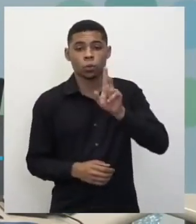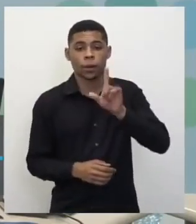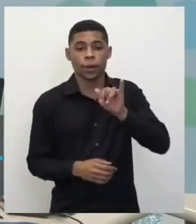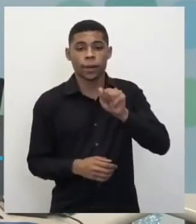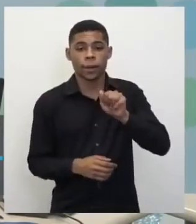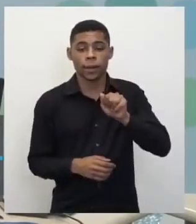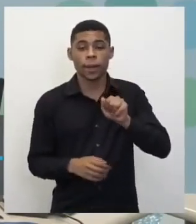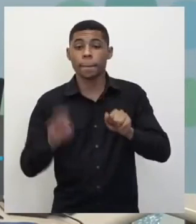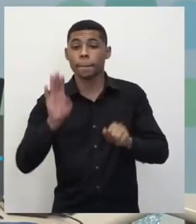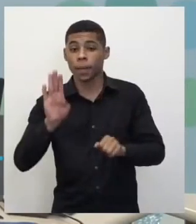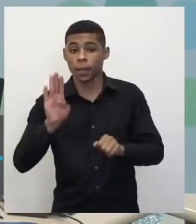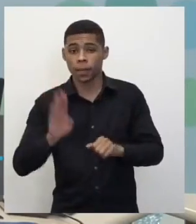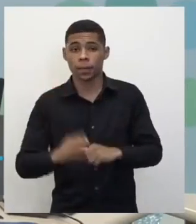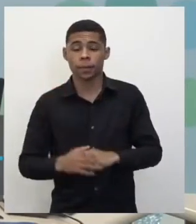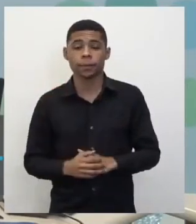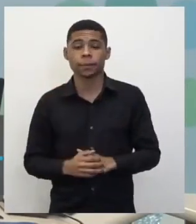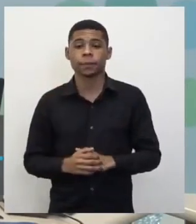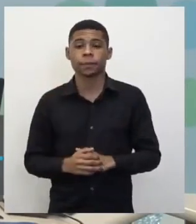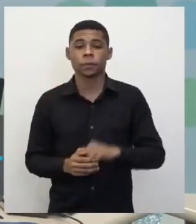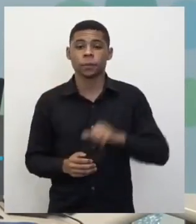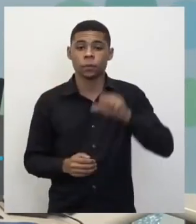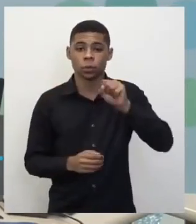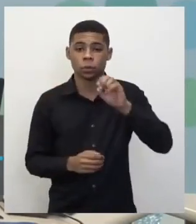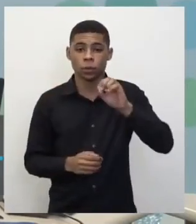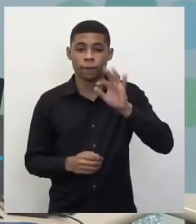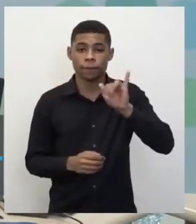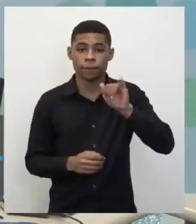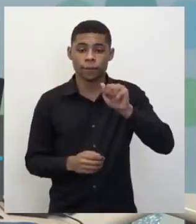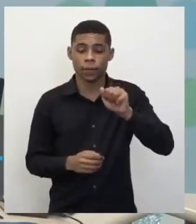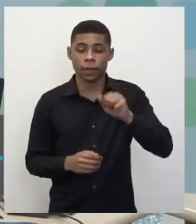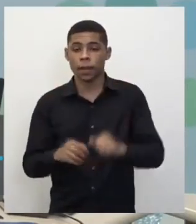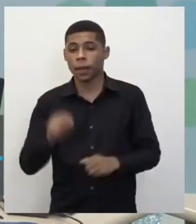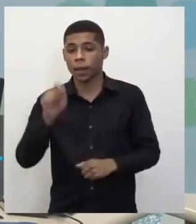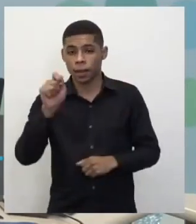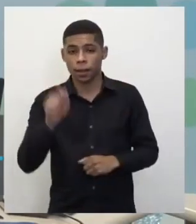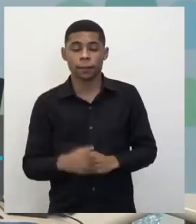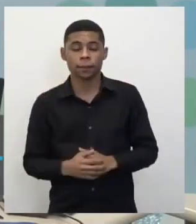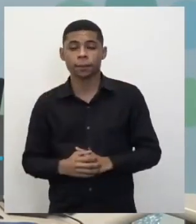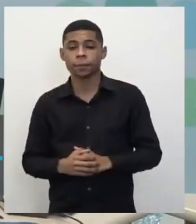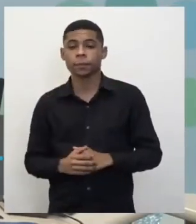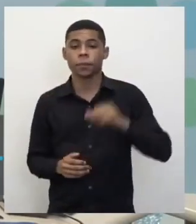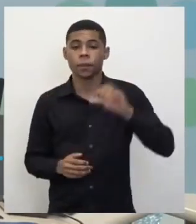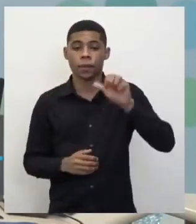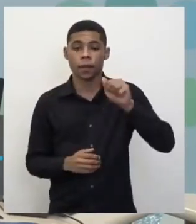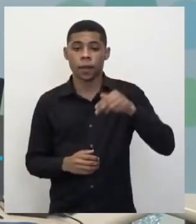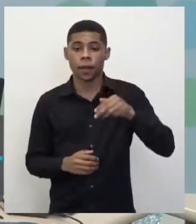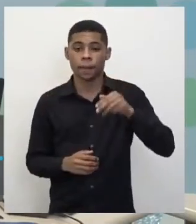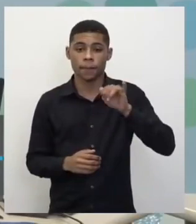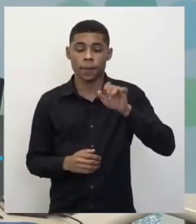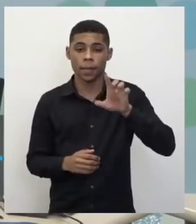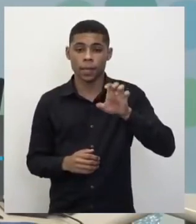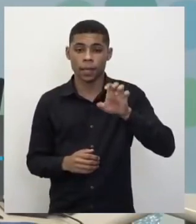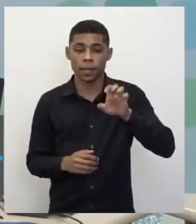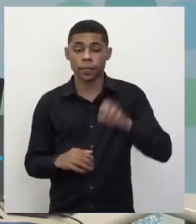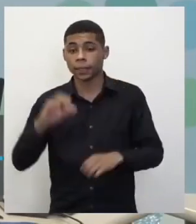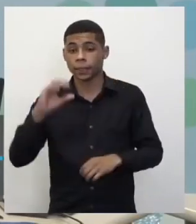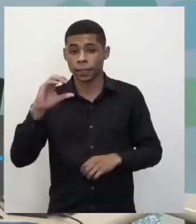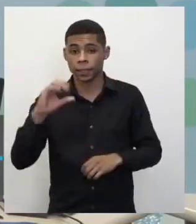como letra B, Sofia, letra A, Camille colocou a letra C.